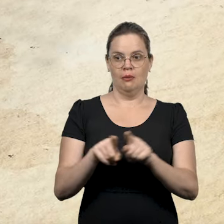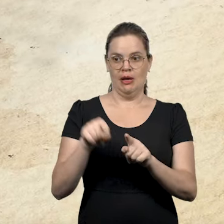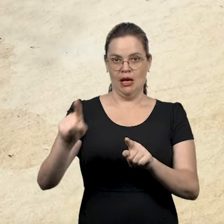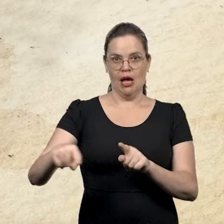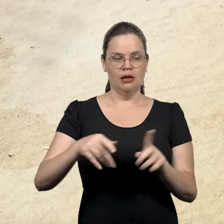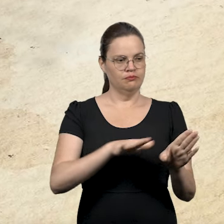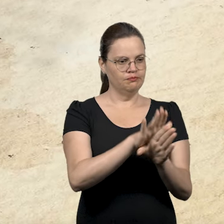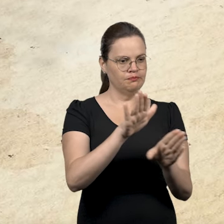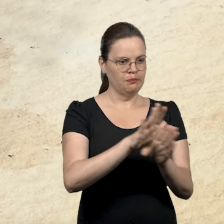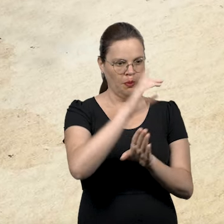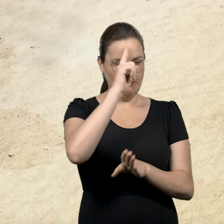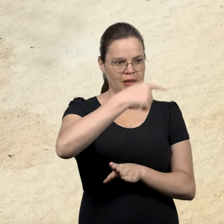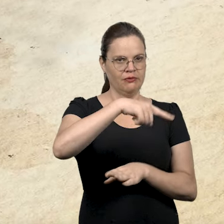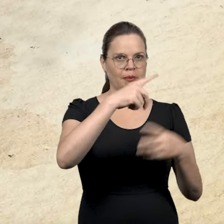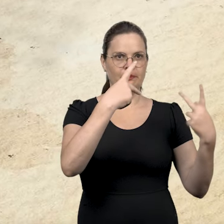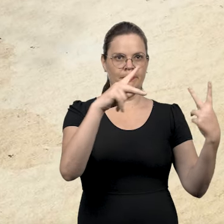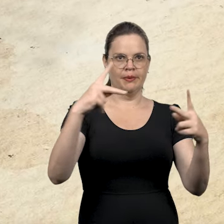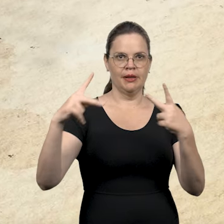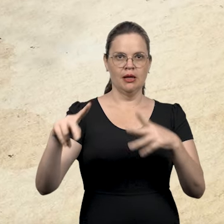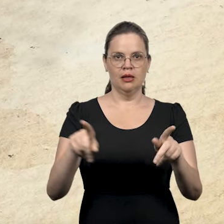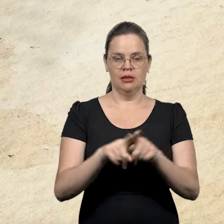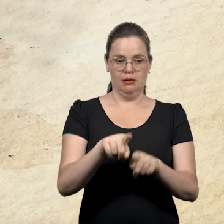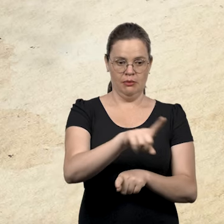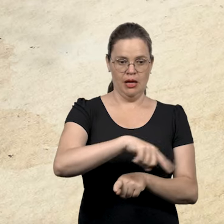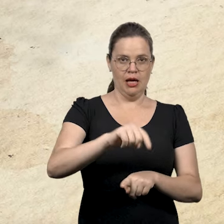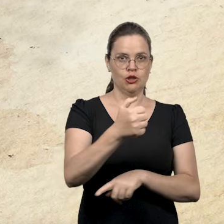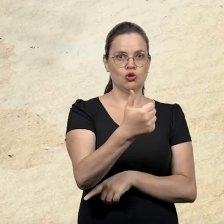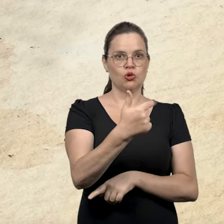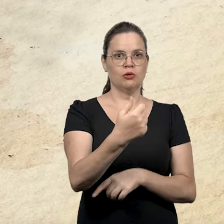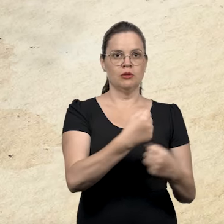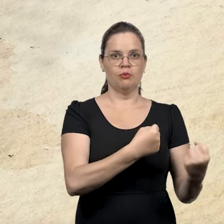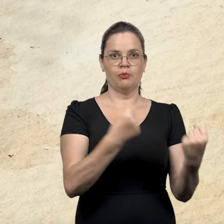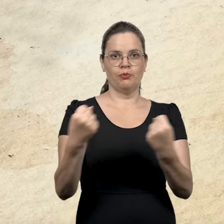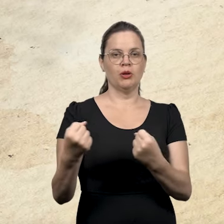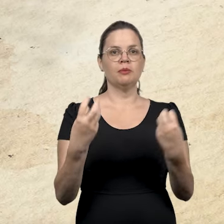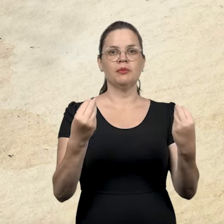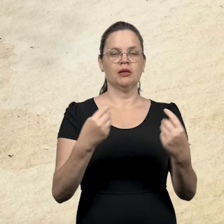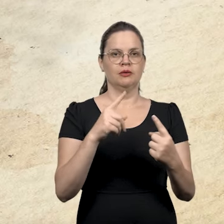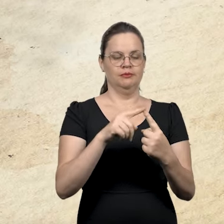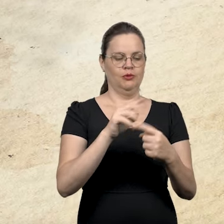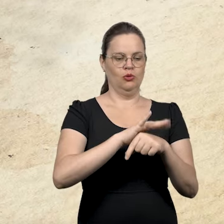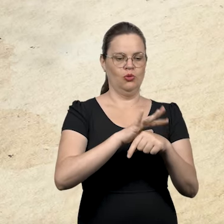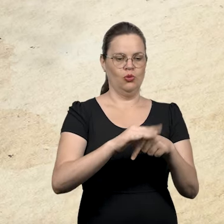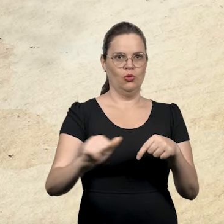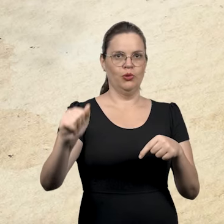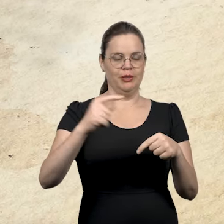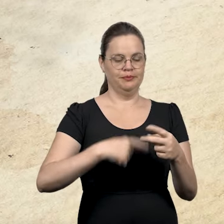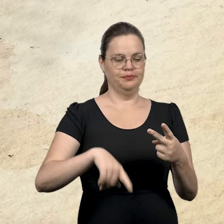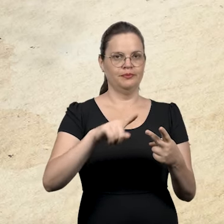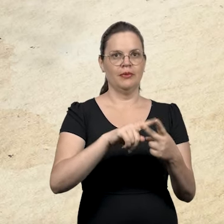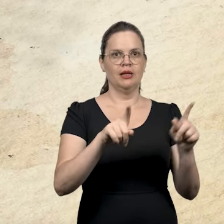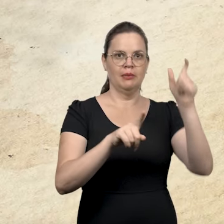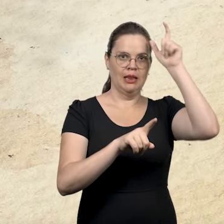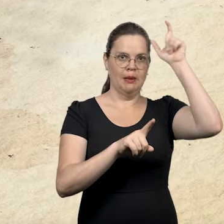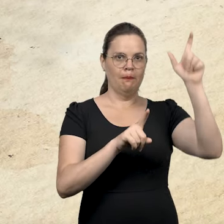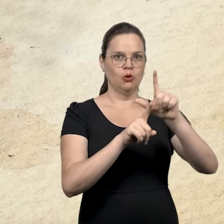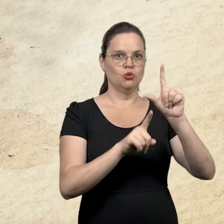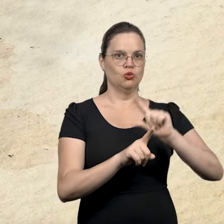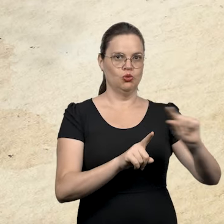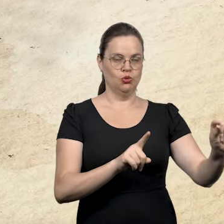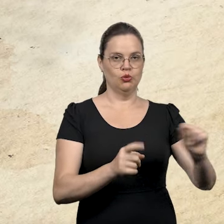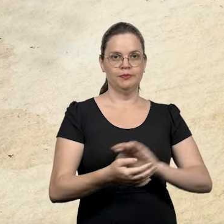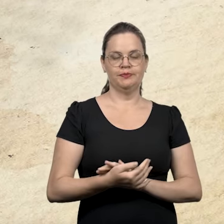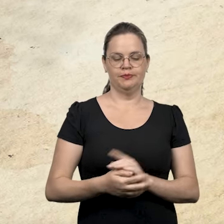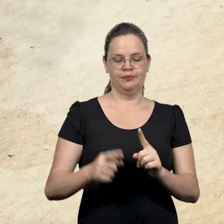os mandassem a pregar, e para que tivesse o poder de curar as enfermidades e expulsar os